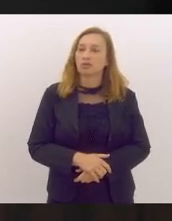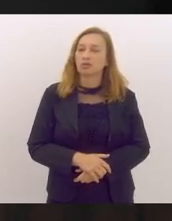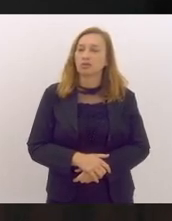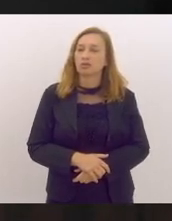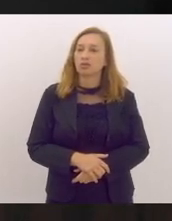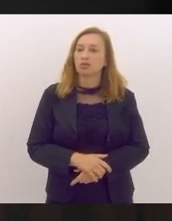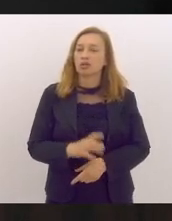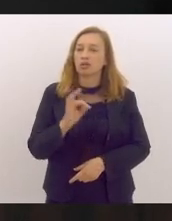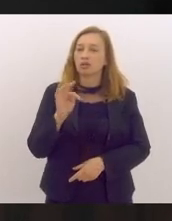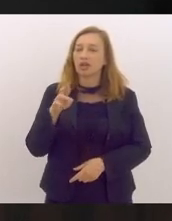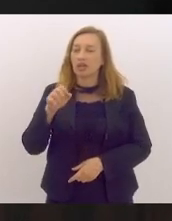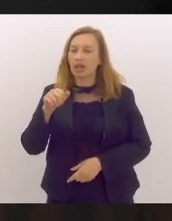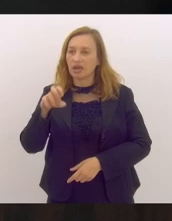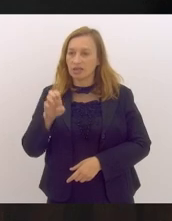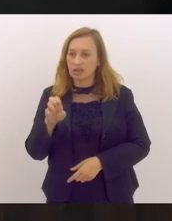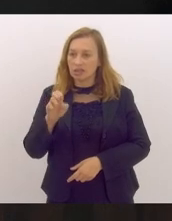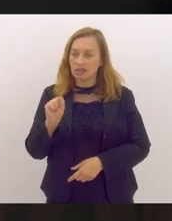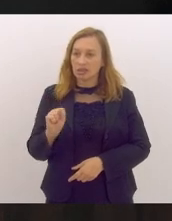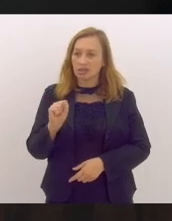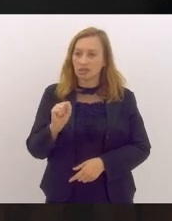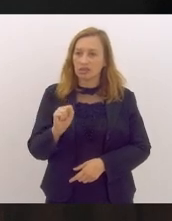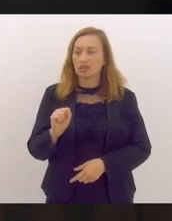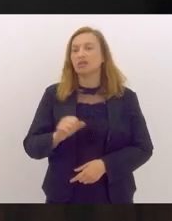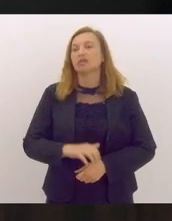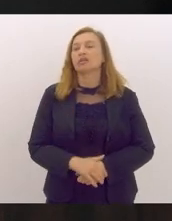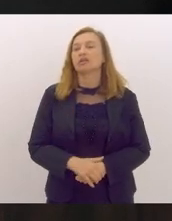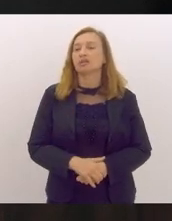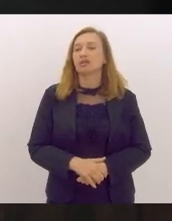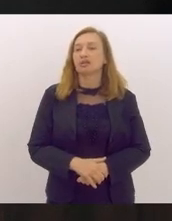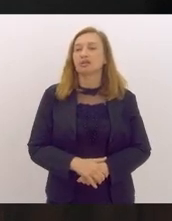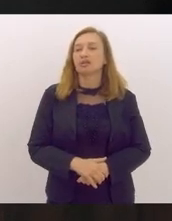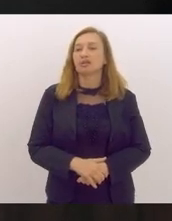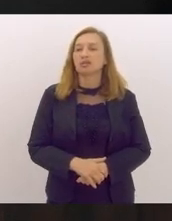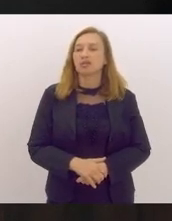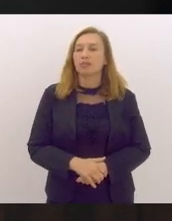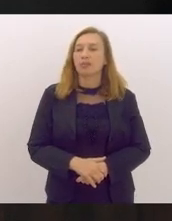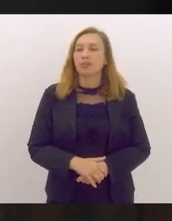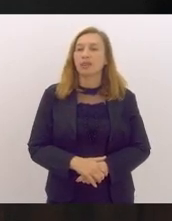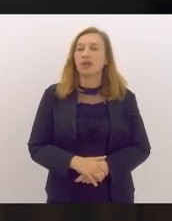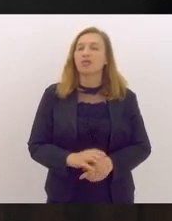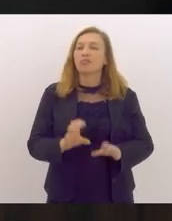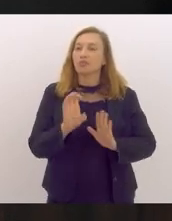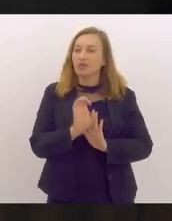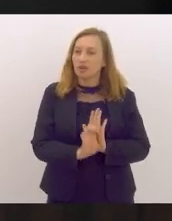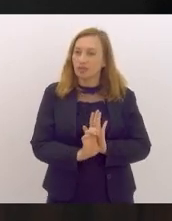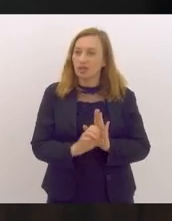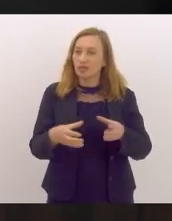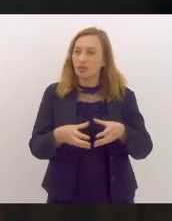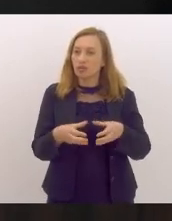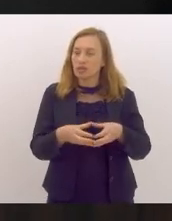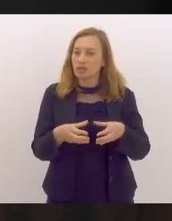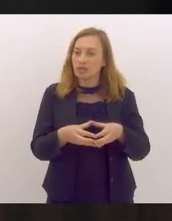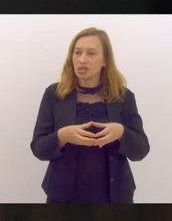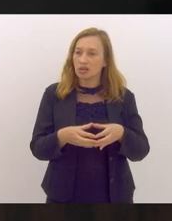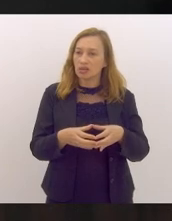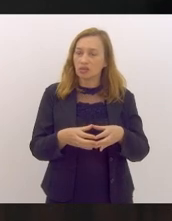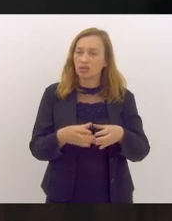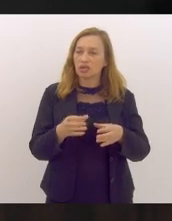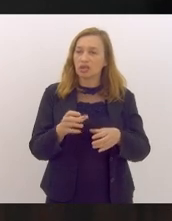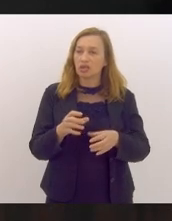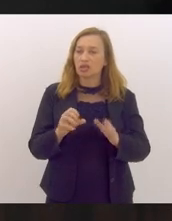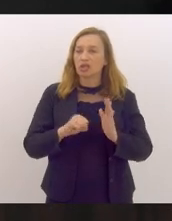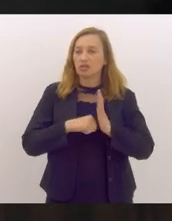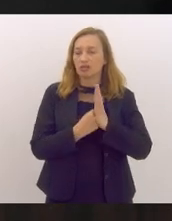Inglês? Internacional, lá da Baixada. Pendendo de parecer da emenda da Comissão de Emendas Constitucionais e